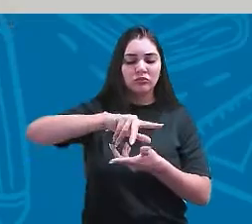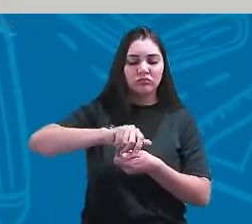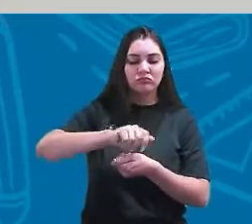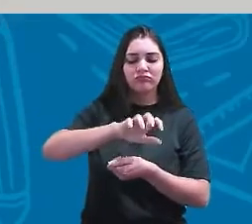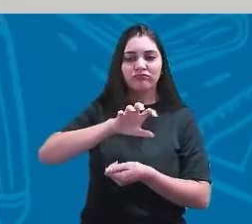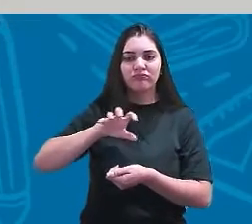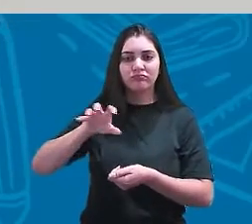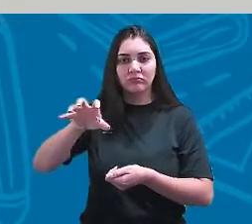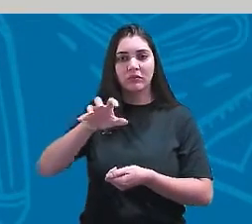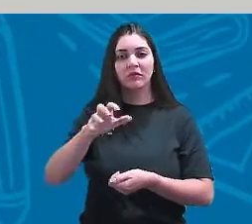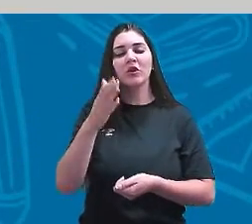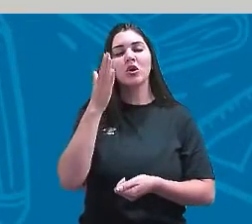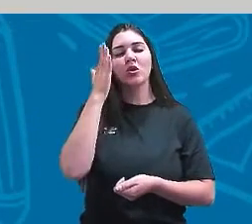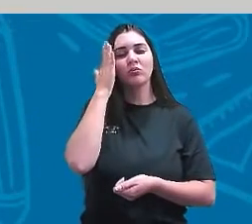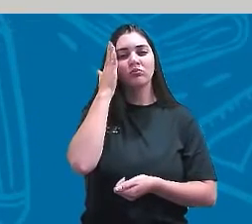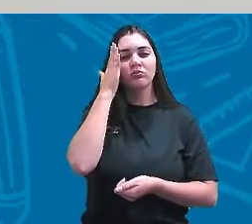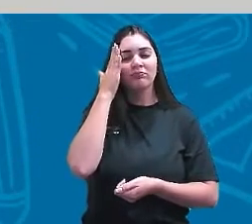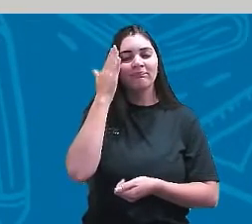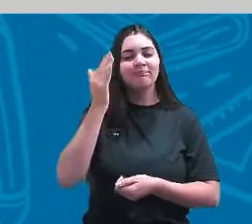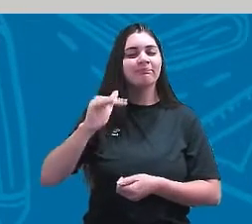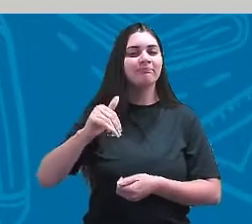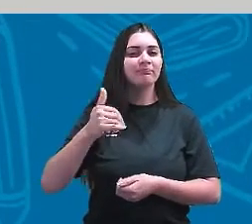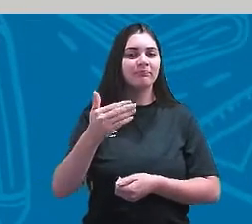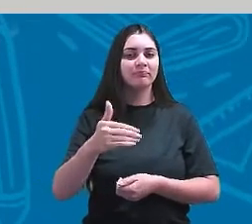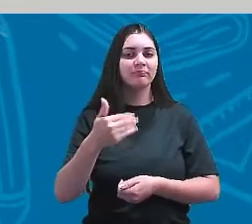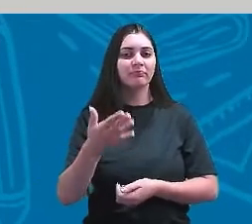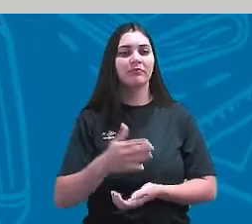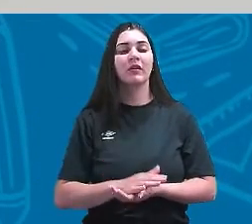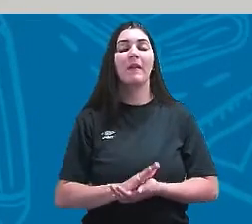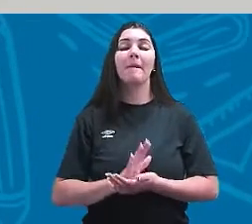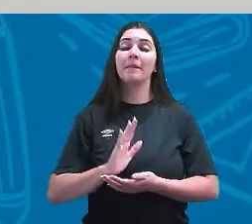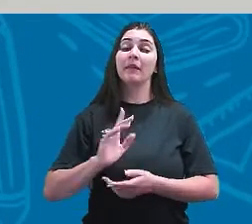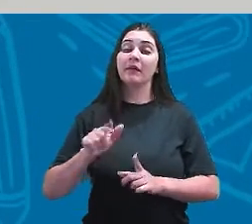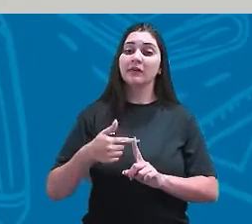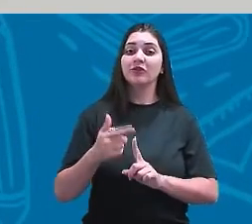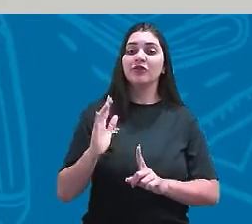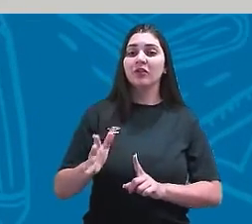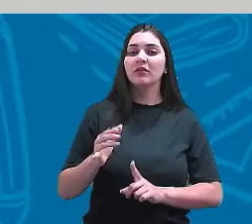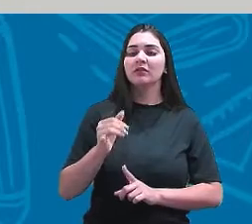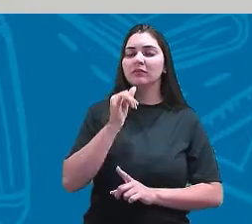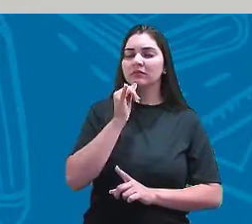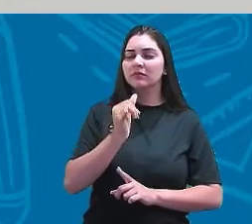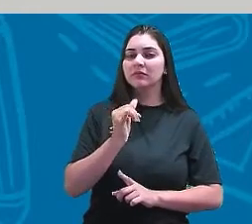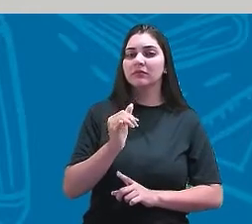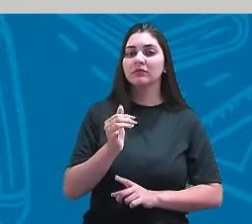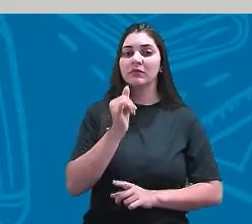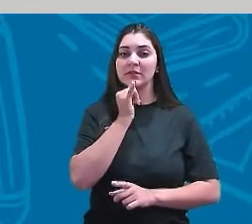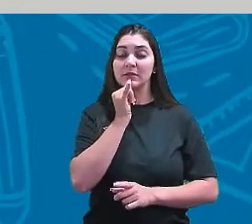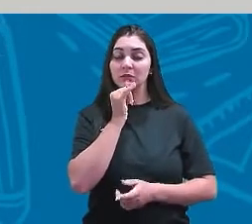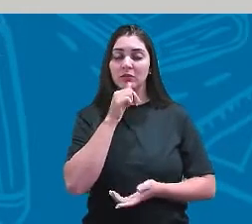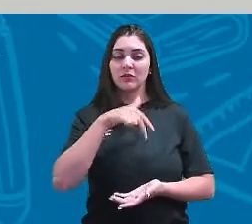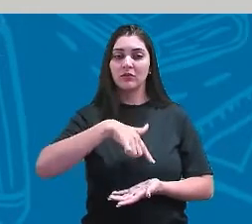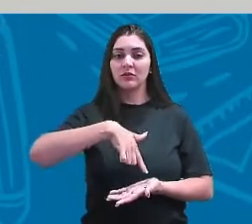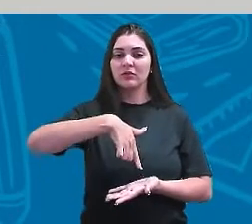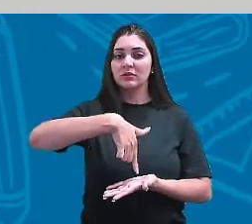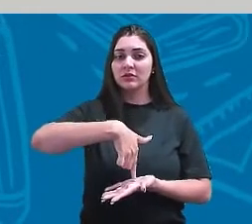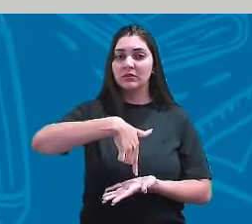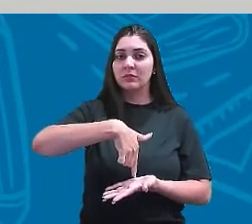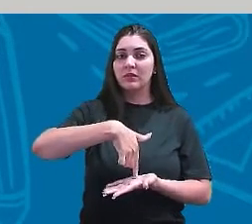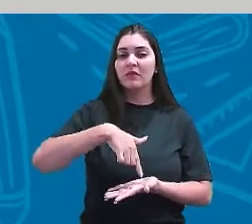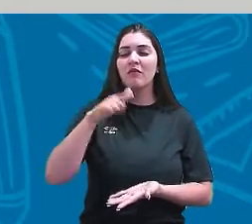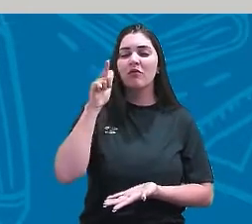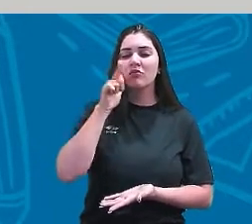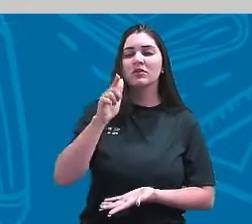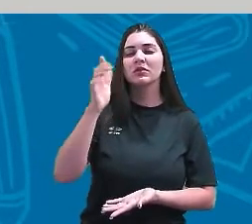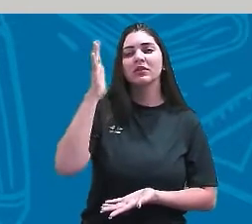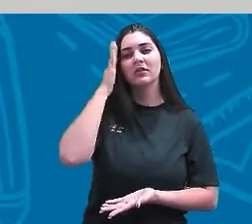Vamos conseguir compreender isso mais para frente. Assim, mas já vou citar, né? Quando a gente for falar do Saci Pererê, vamos conseguir entender que